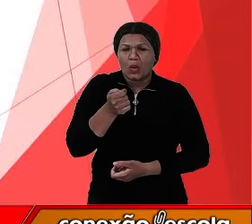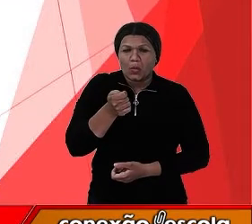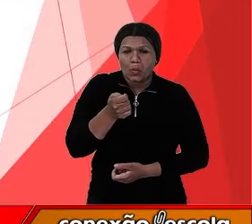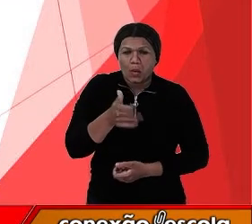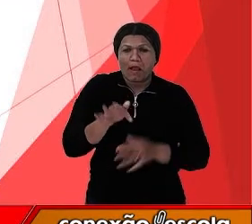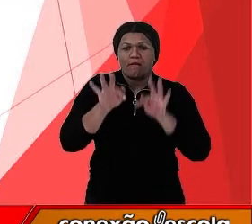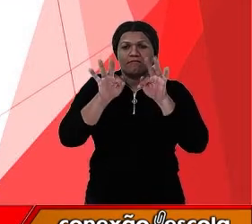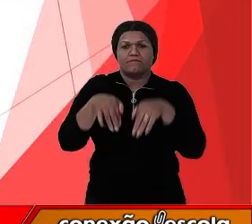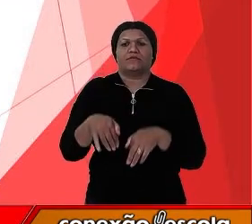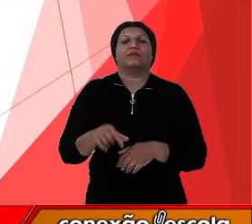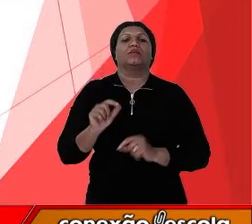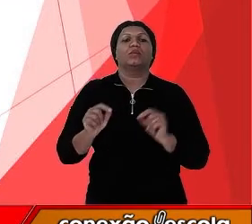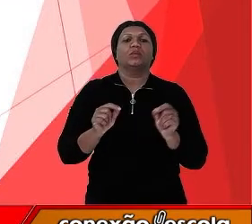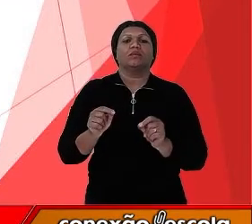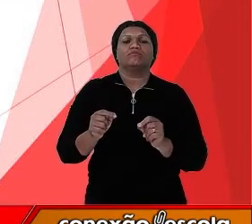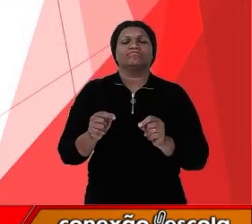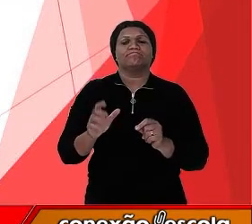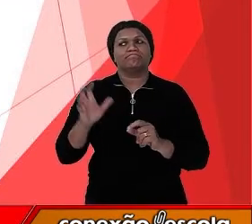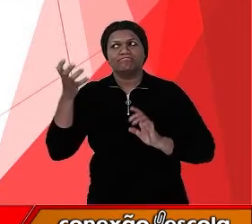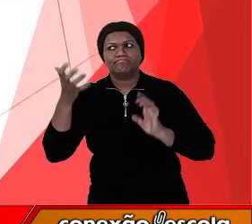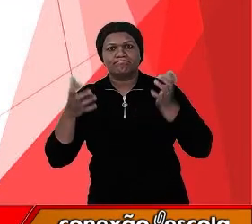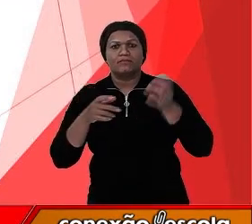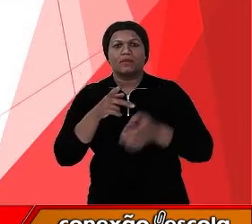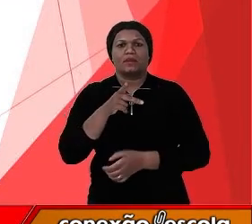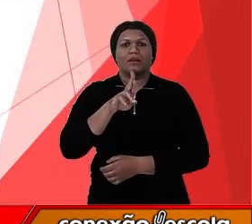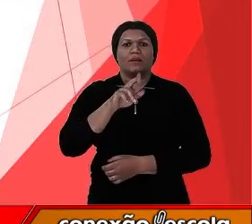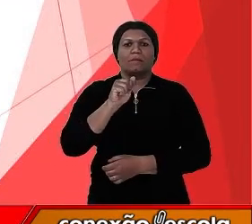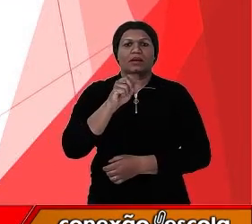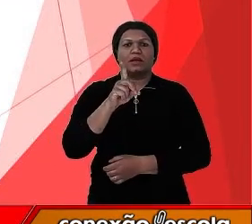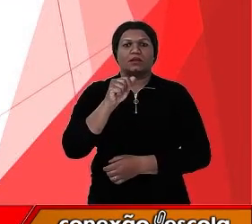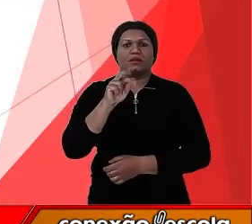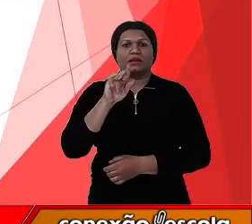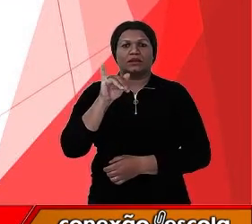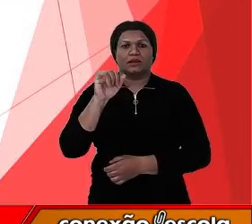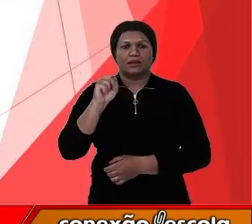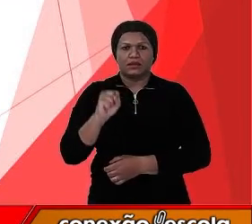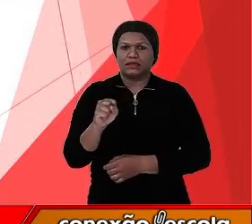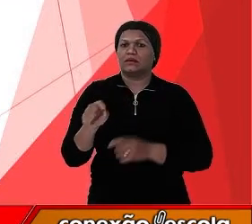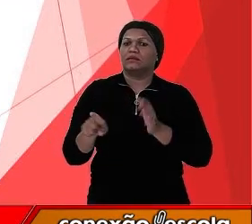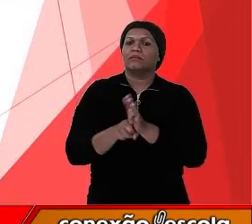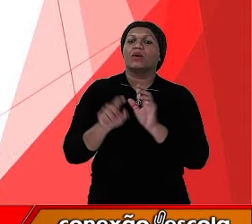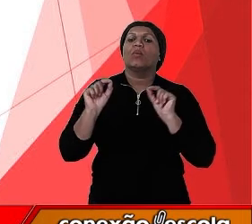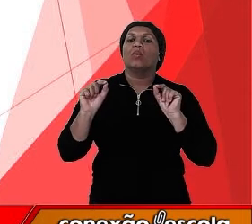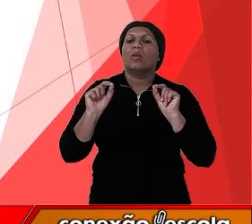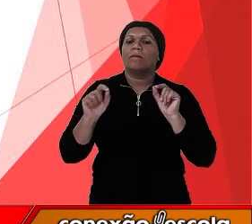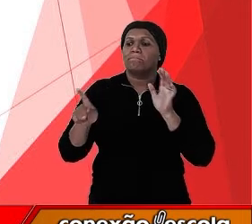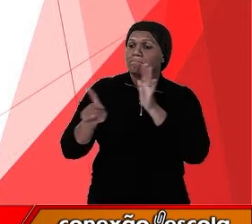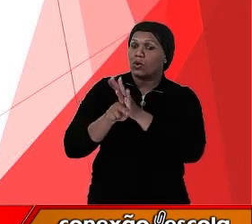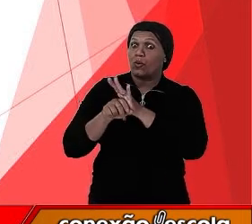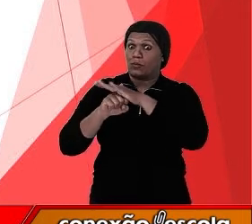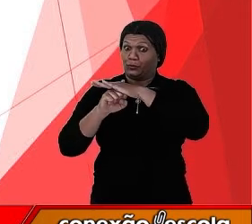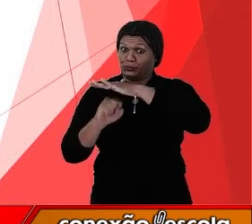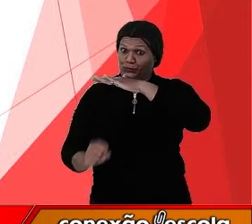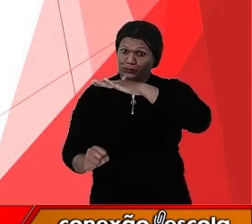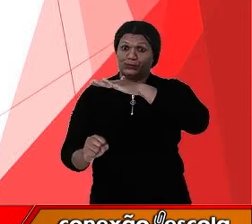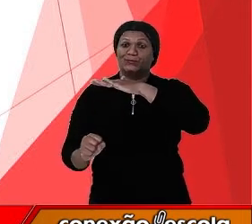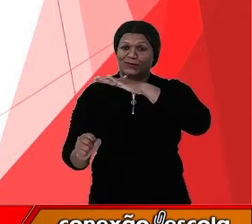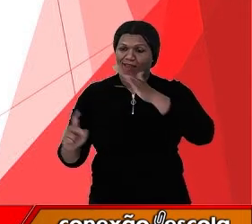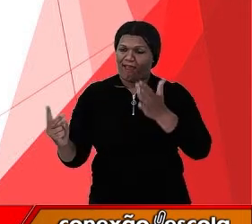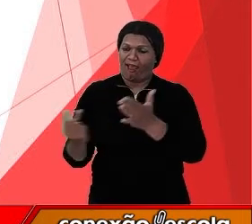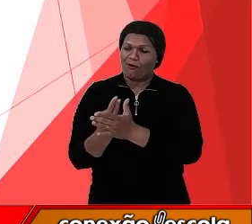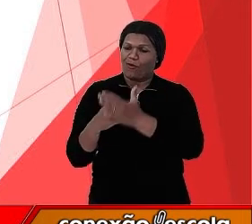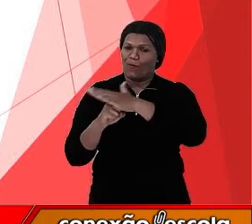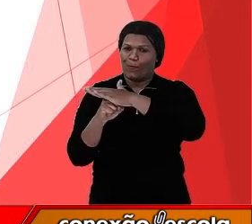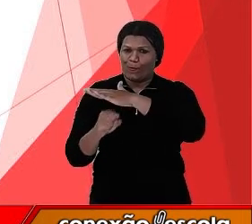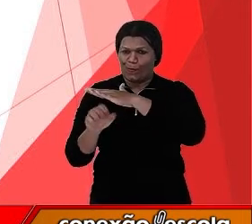encerrando nós temos aí O Domínio das pradarias também chamados de Campo suínos o Pampas gaúchos ocorre na região